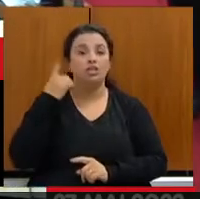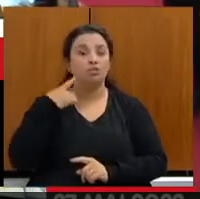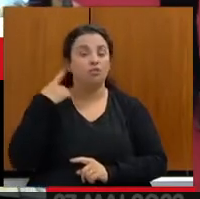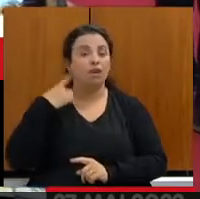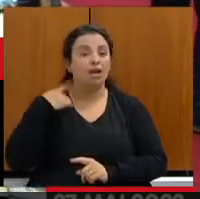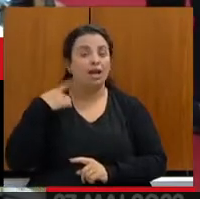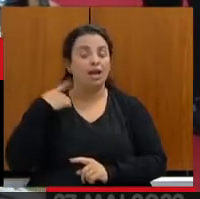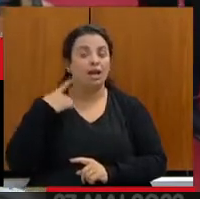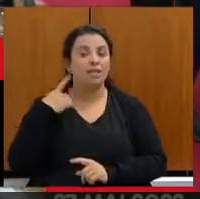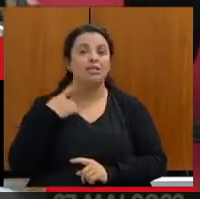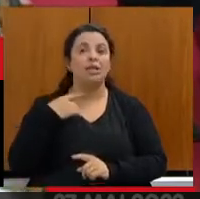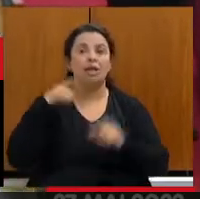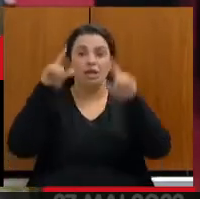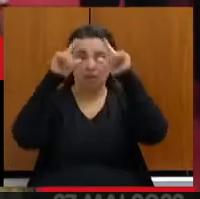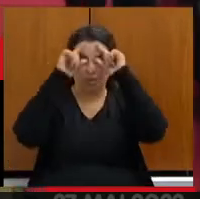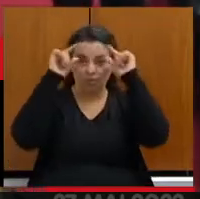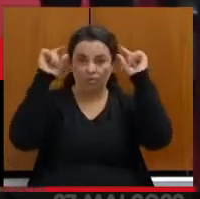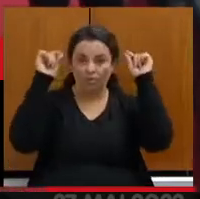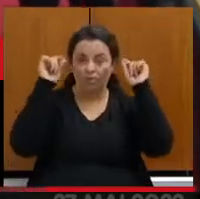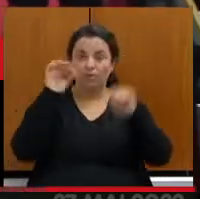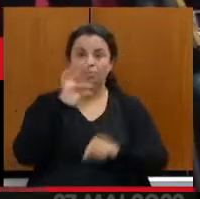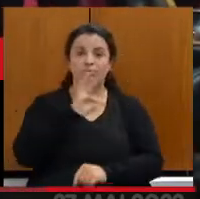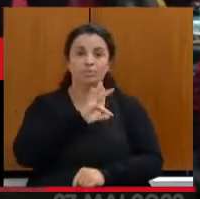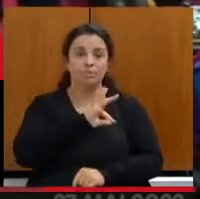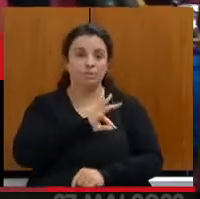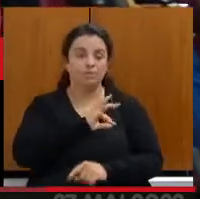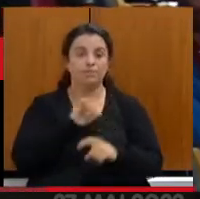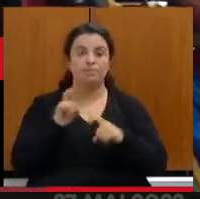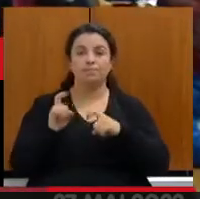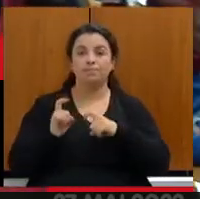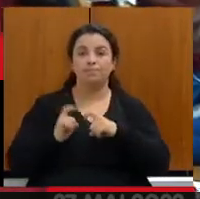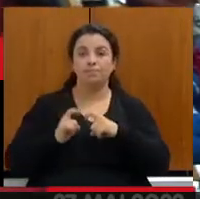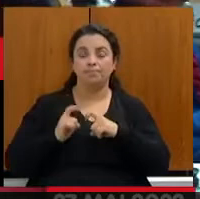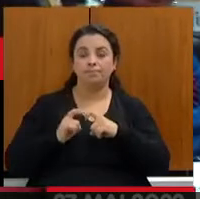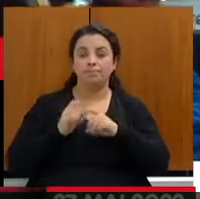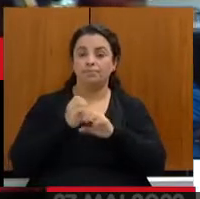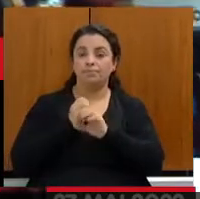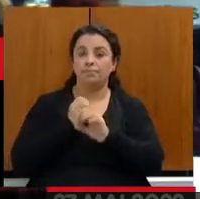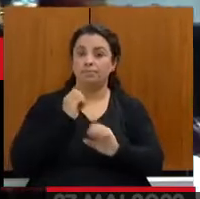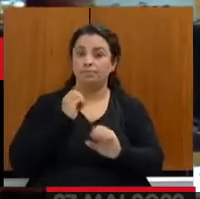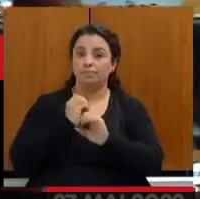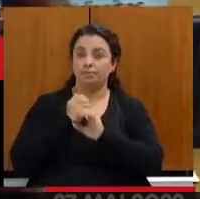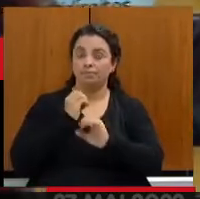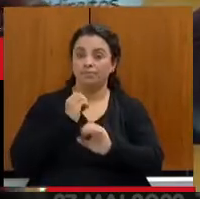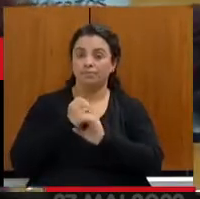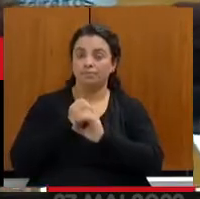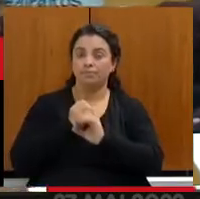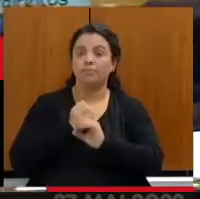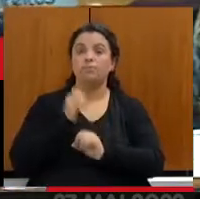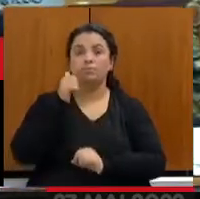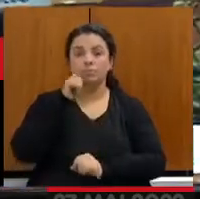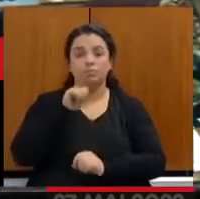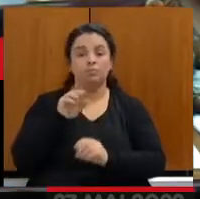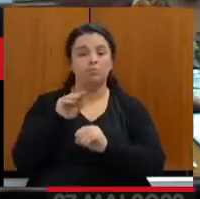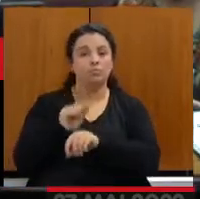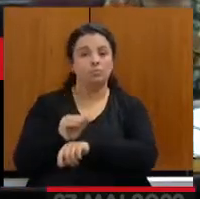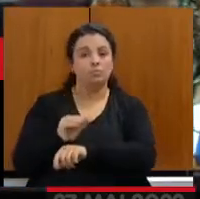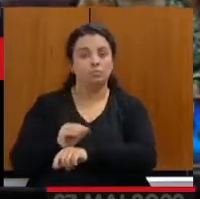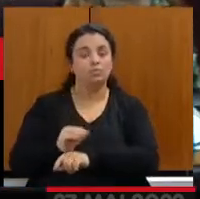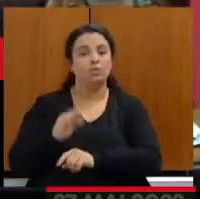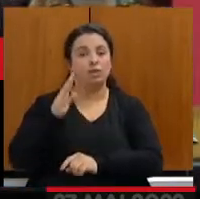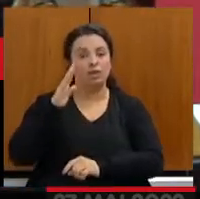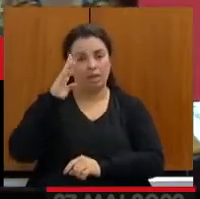enfermeiras policiais médicas engenheiras donas de casa e